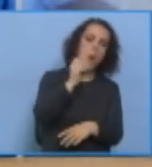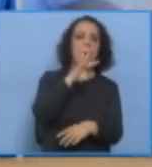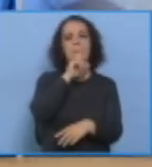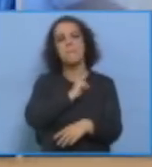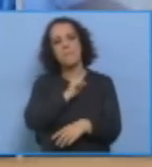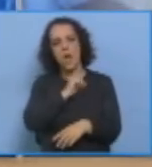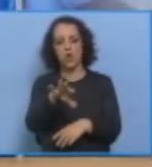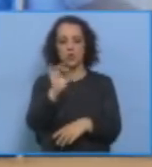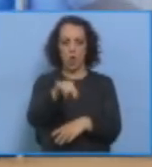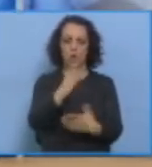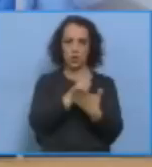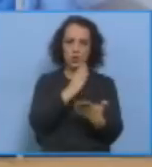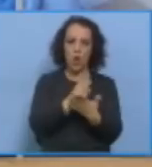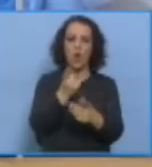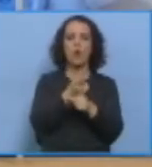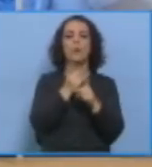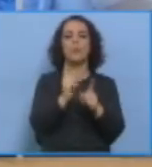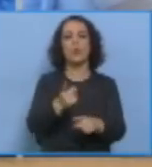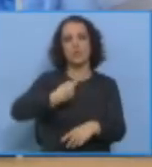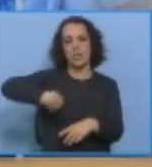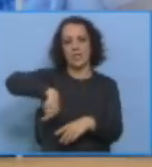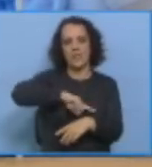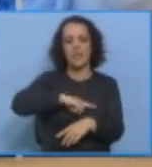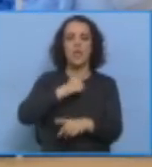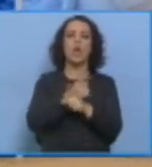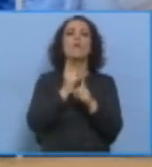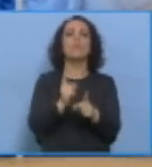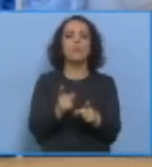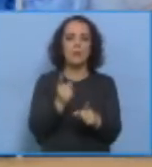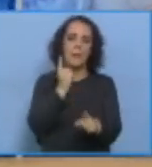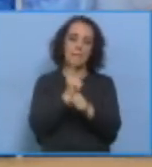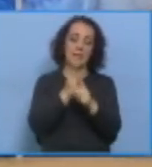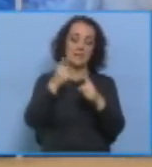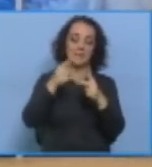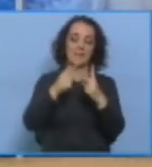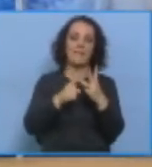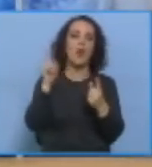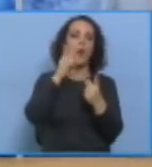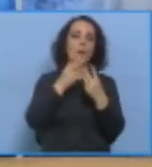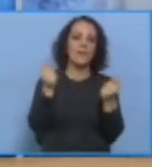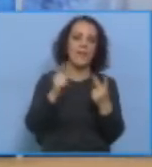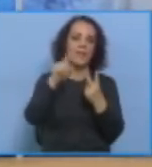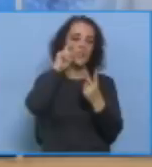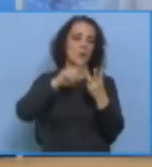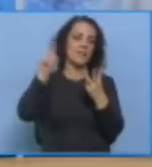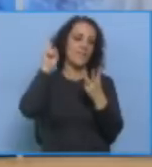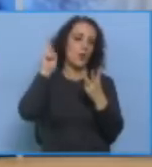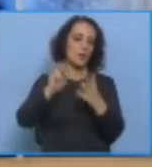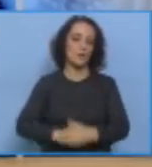escolhem esta escola para nós estarmos, o Frei para nós estarmos, exatamente pelos mesmos 3 critérios, qualidade, segurança e